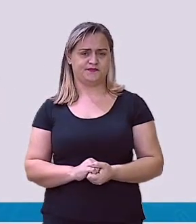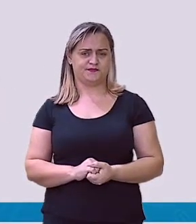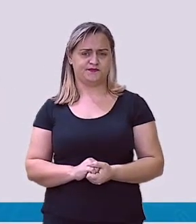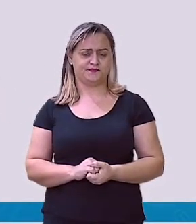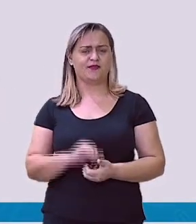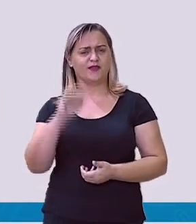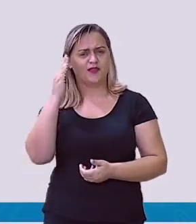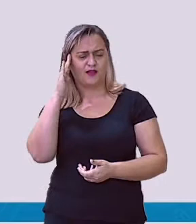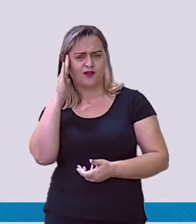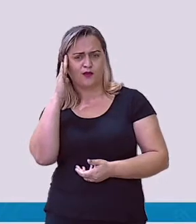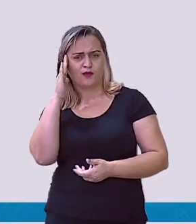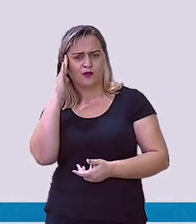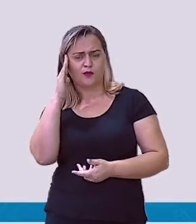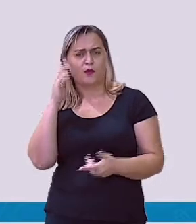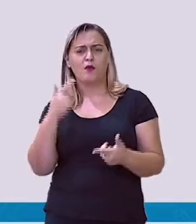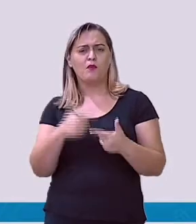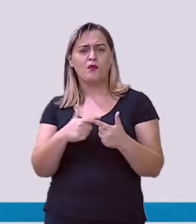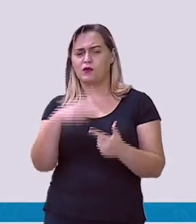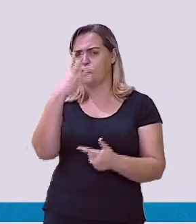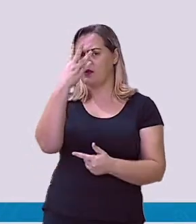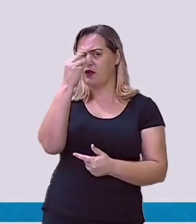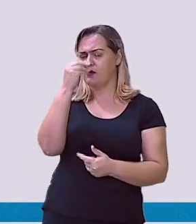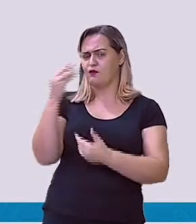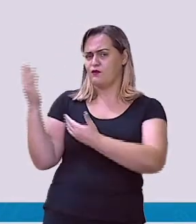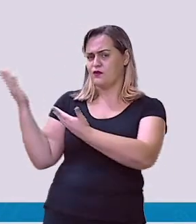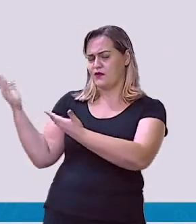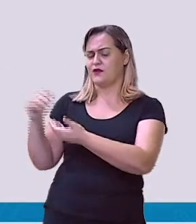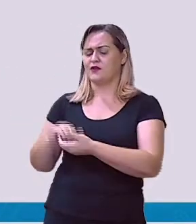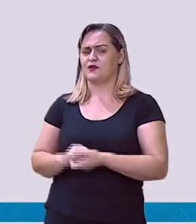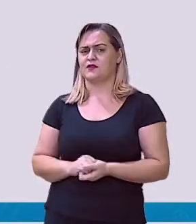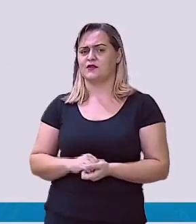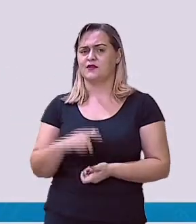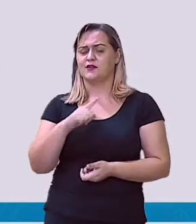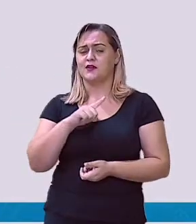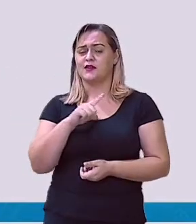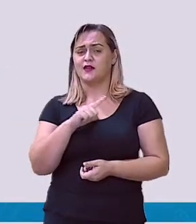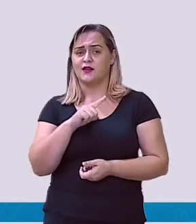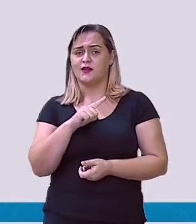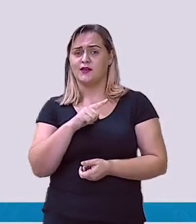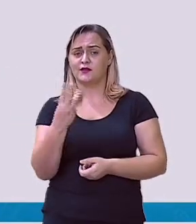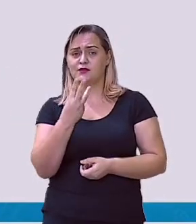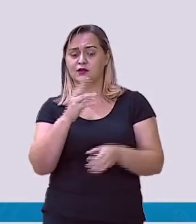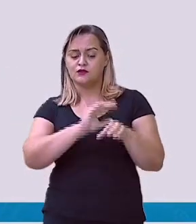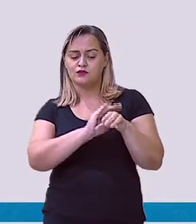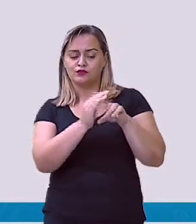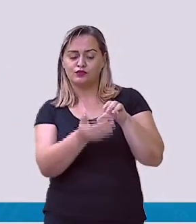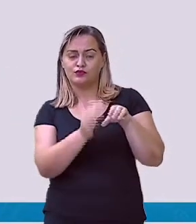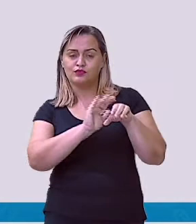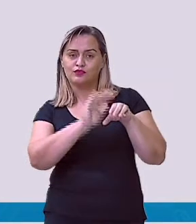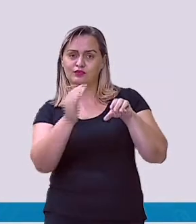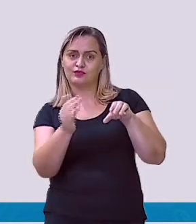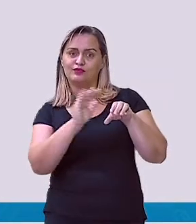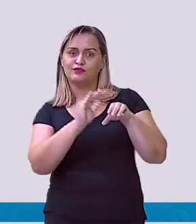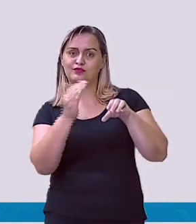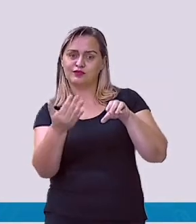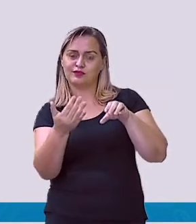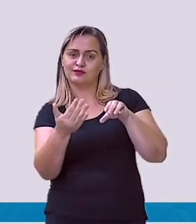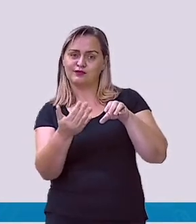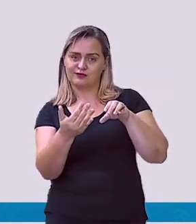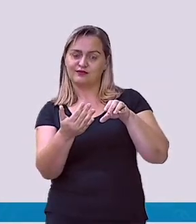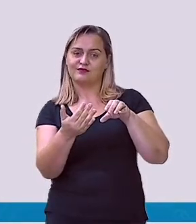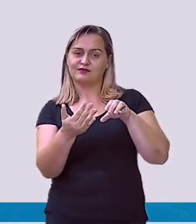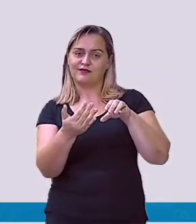Entenderam agora por que eu coloquei aqui e falando? Aqui nós percebemos a interação dessas